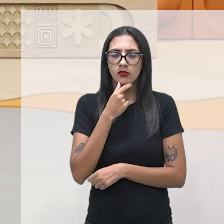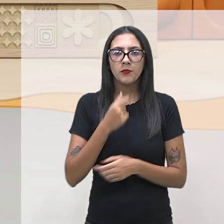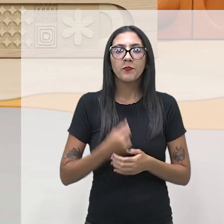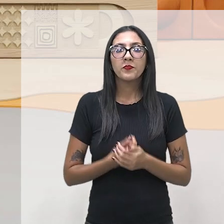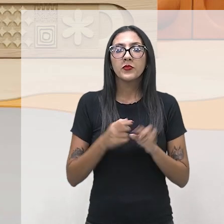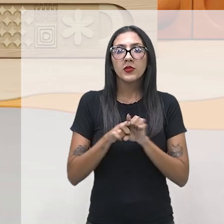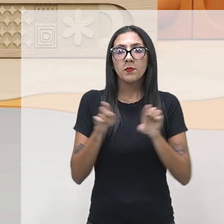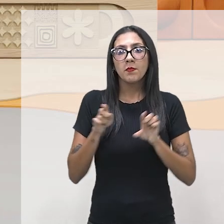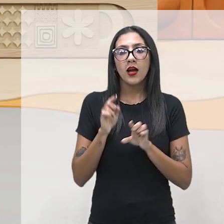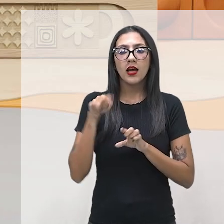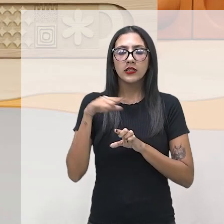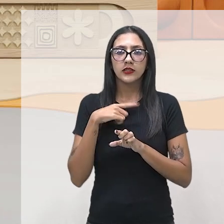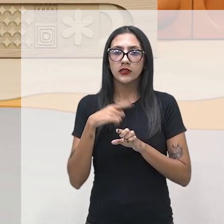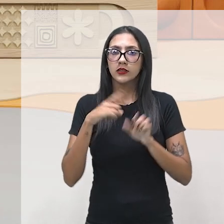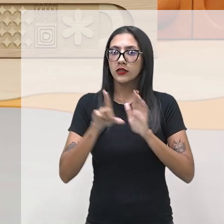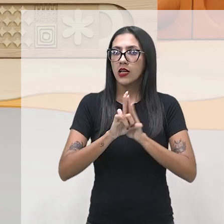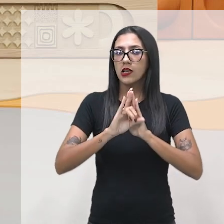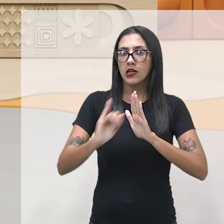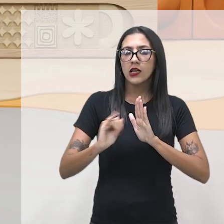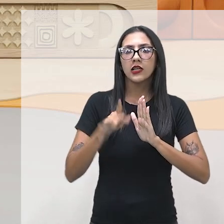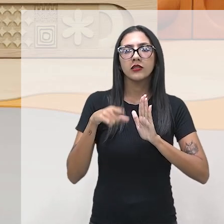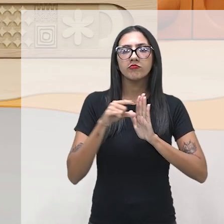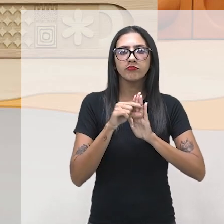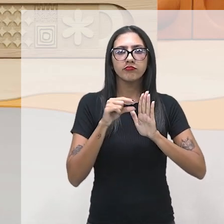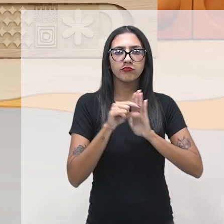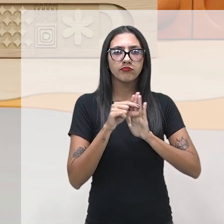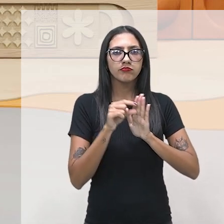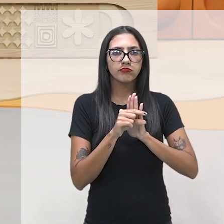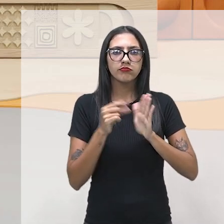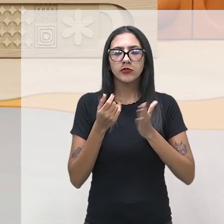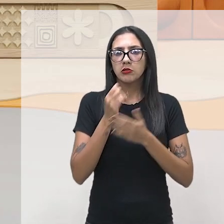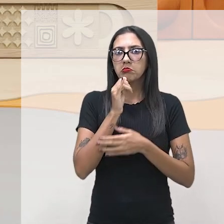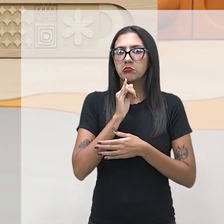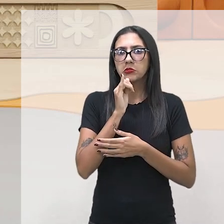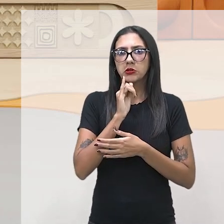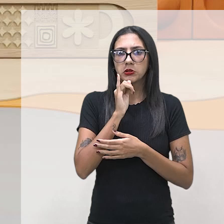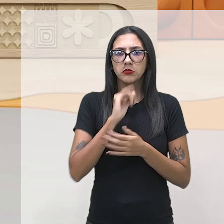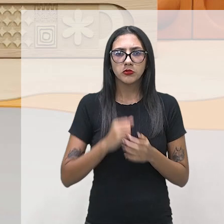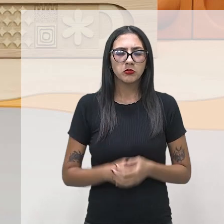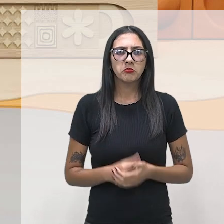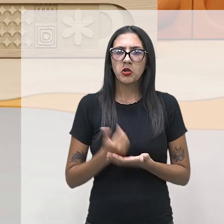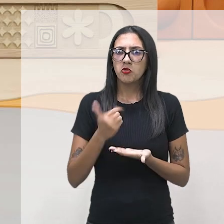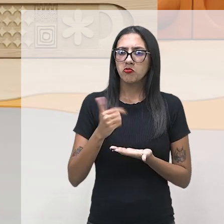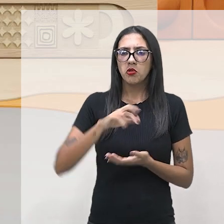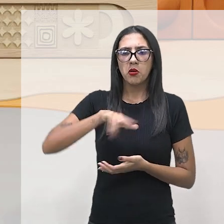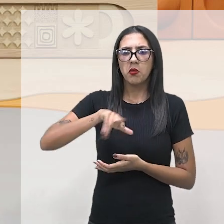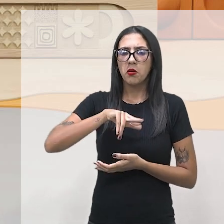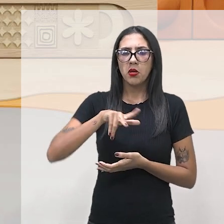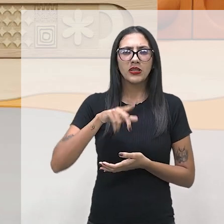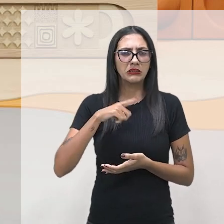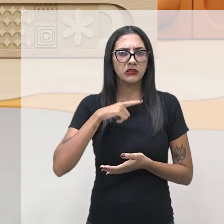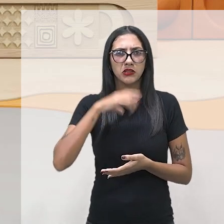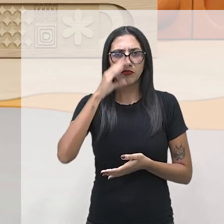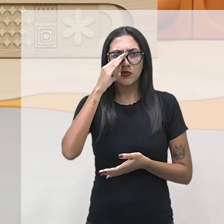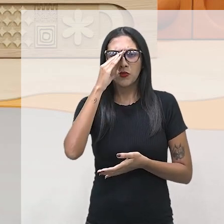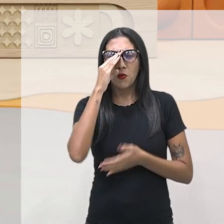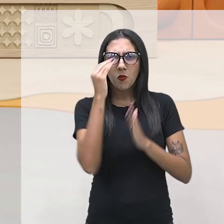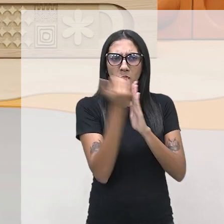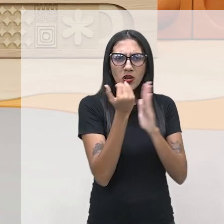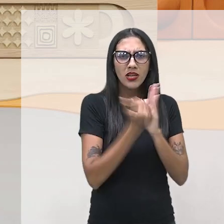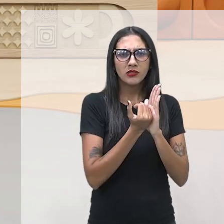foi uma das chamadas leis para inglês ver, né, professor? Não foi uma lei que foi obedecida